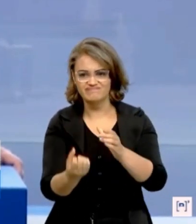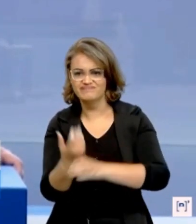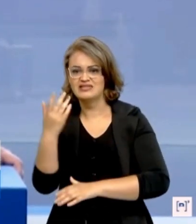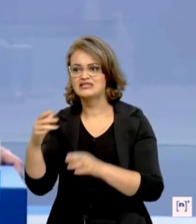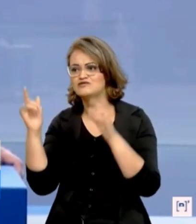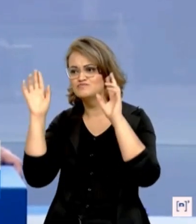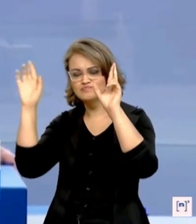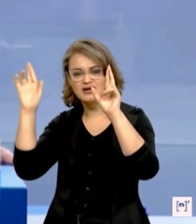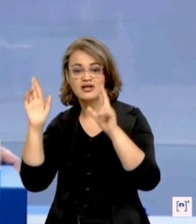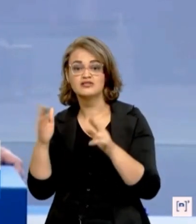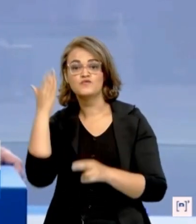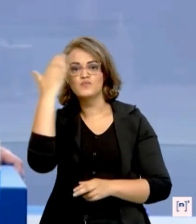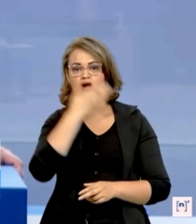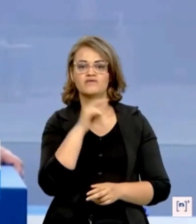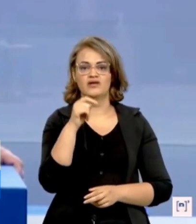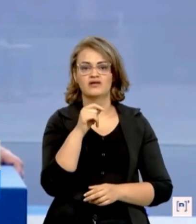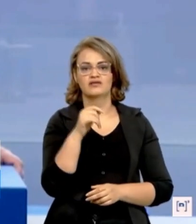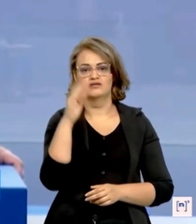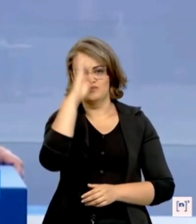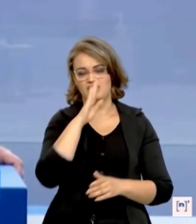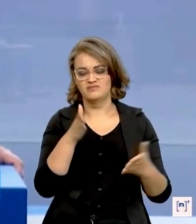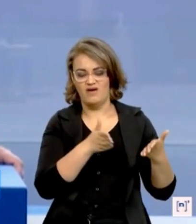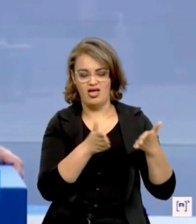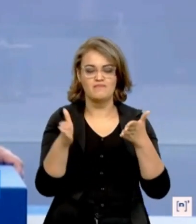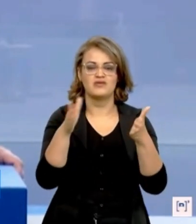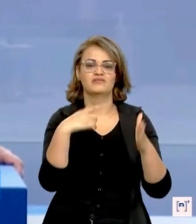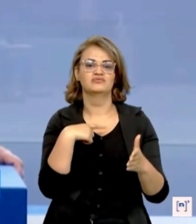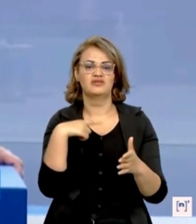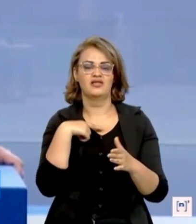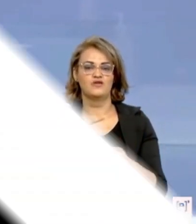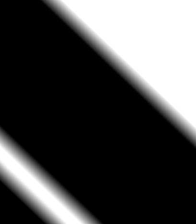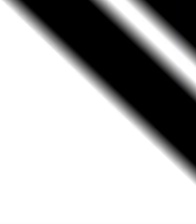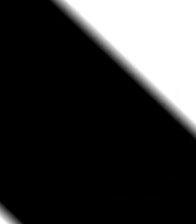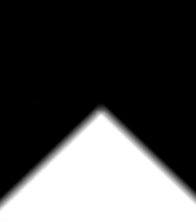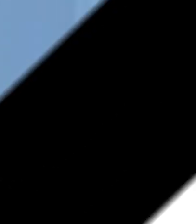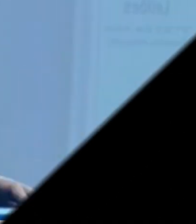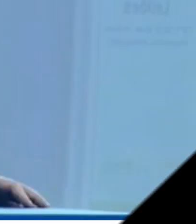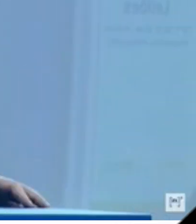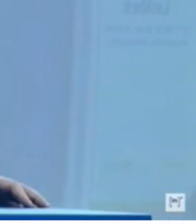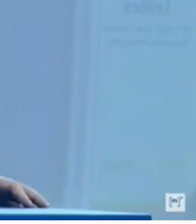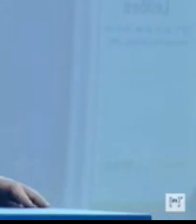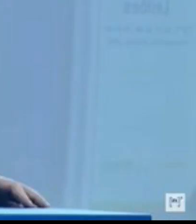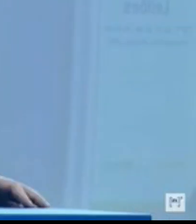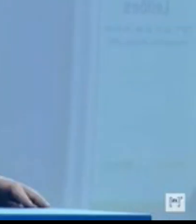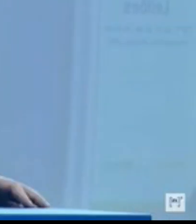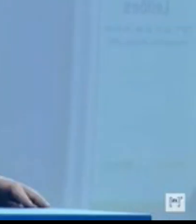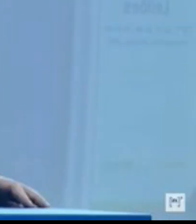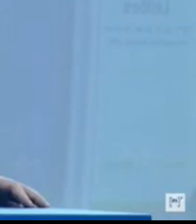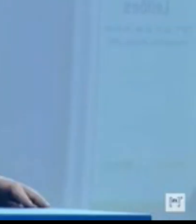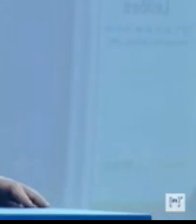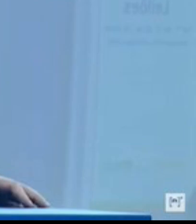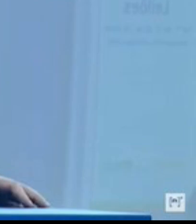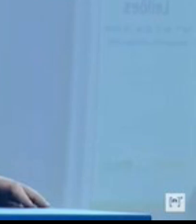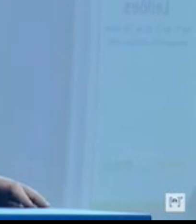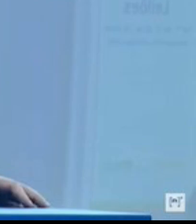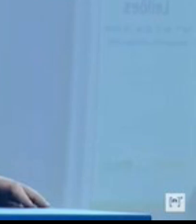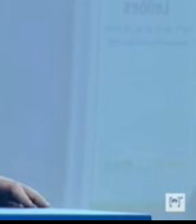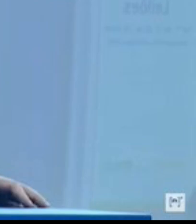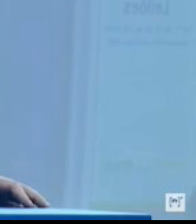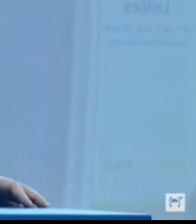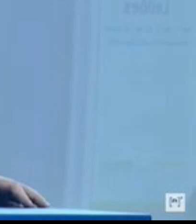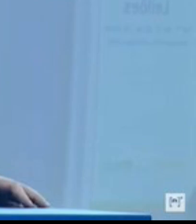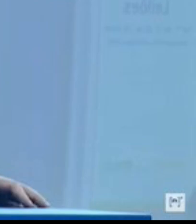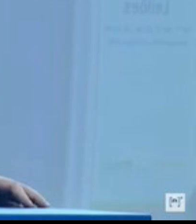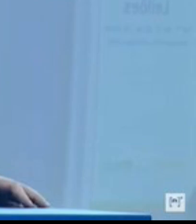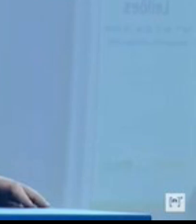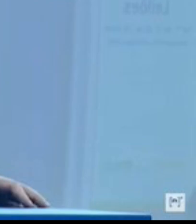e mostrar que o Brasil tem um caminho, tem um encontro marcado com o futuro. Pessoal, e agora nosso vídeo está chegando ao final, mas não se